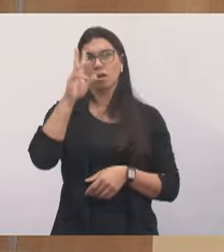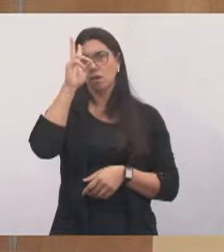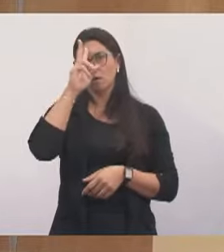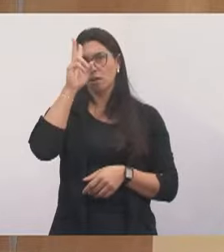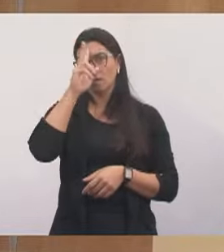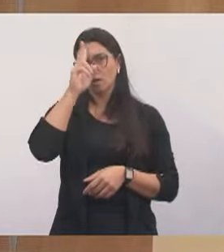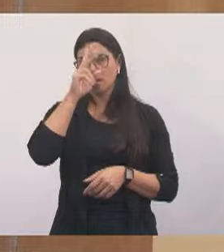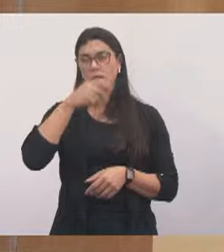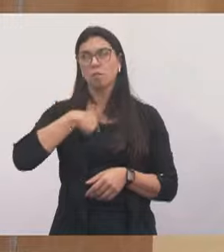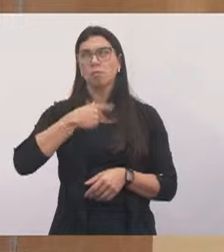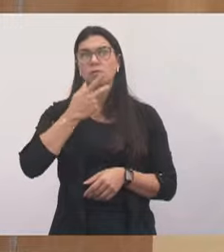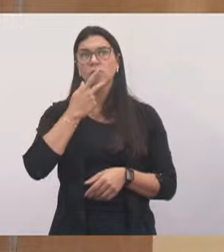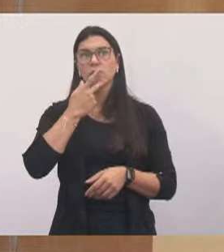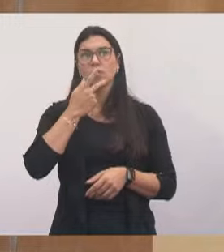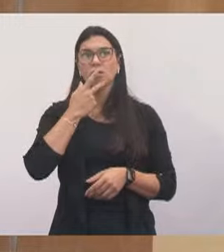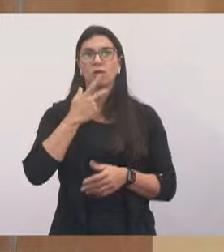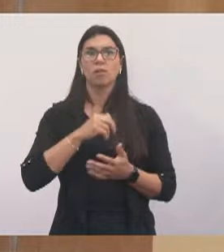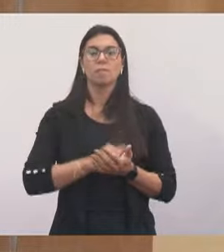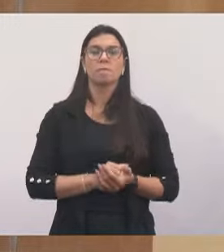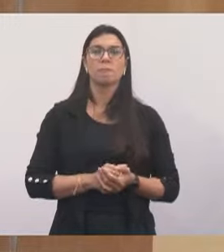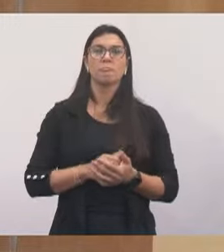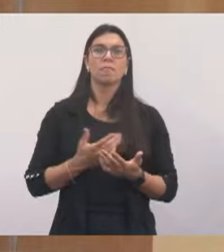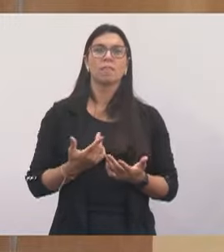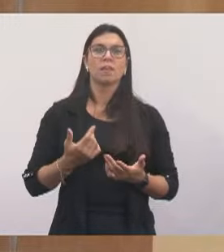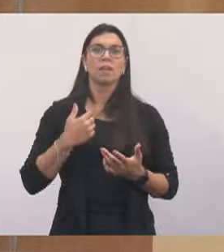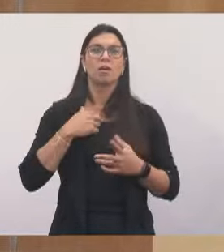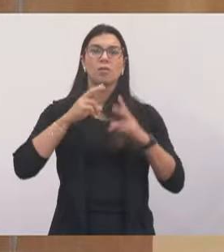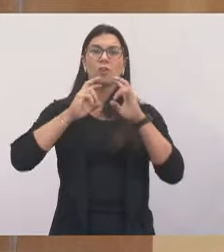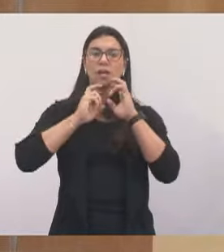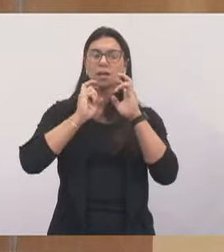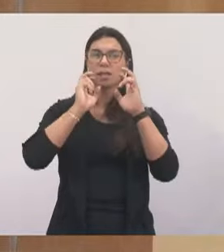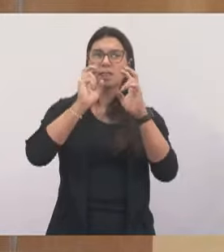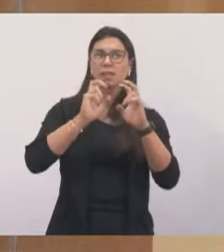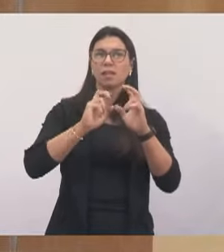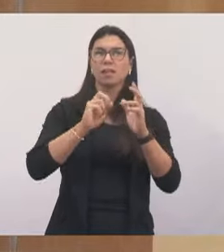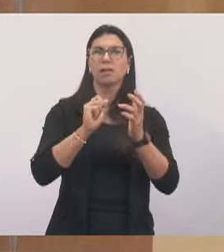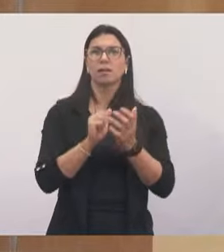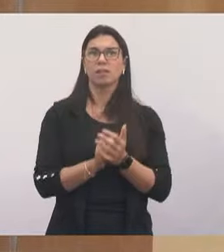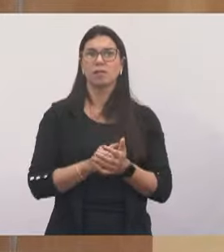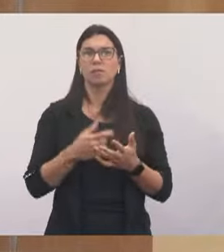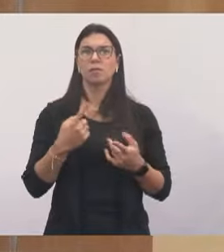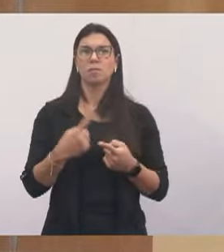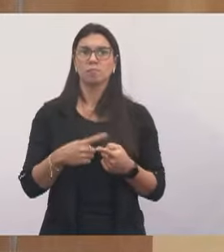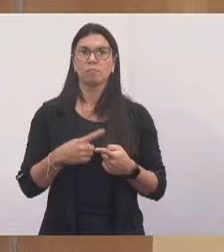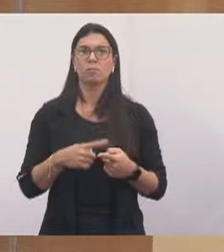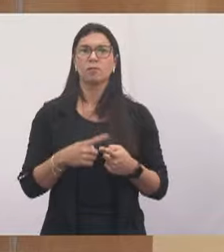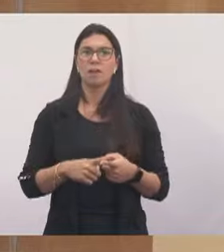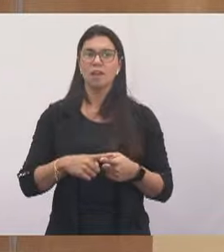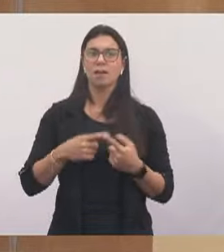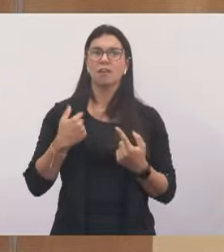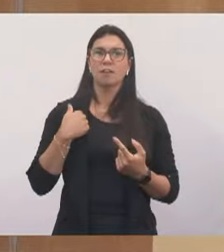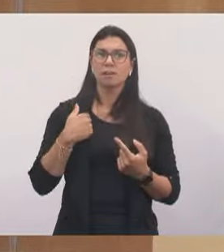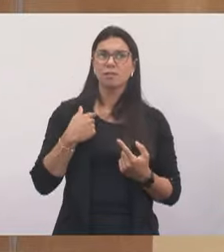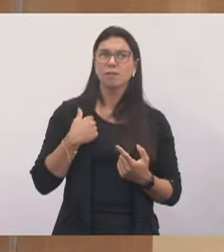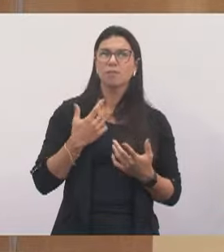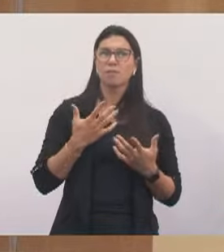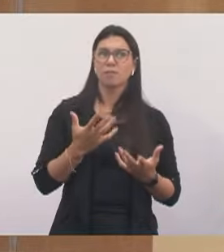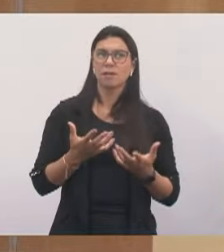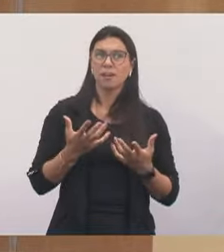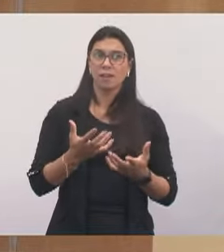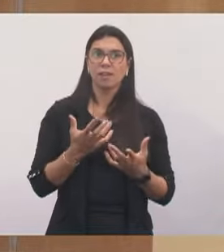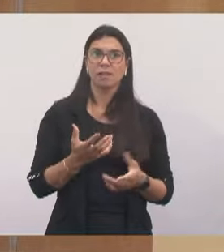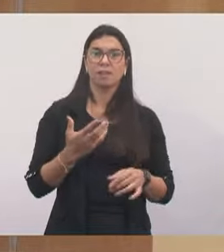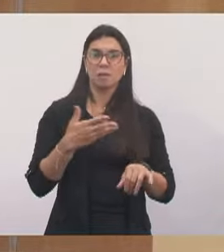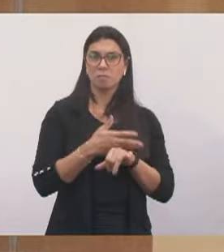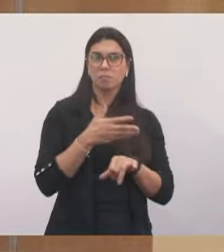ô, meia-lua, vem aí, não é isso? Era o meia-lua, era molecão, e a gente chegava ali, e aquela região se